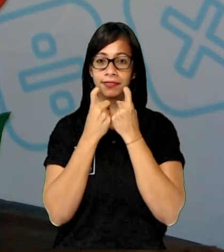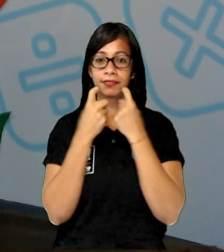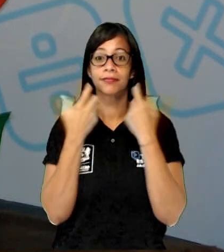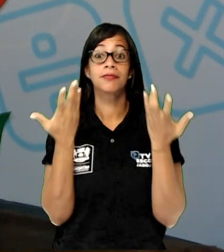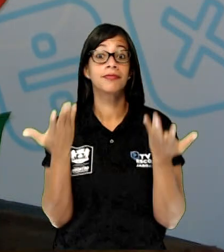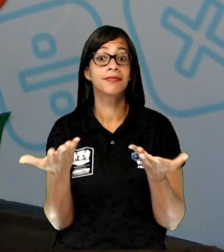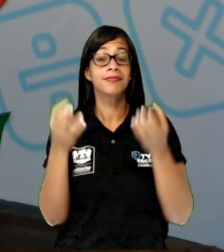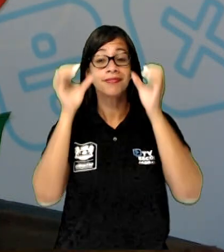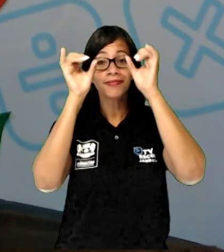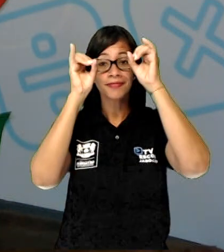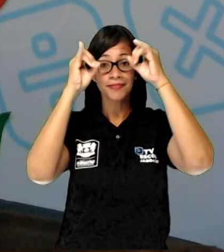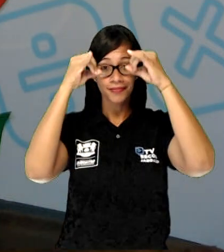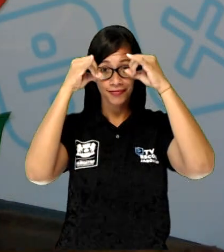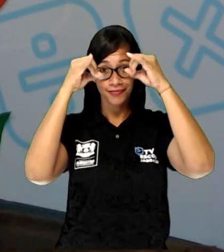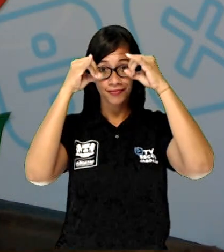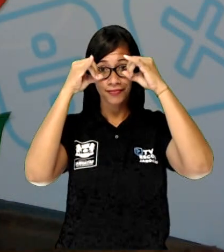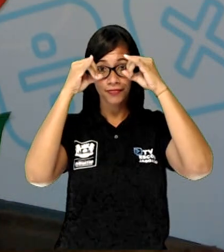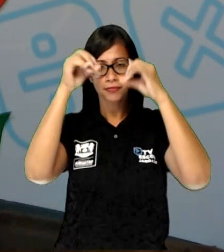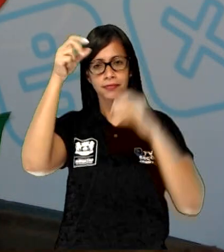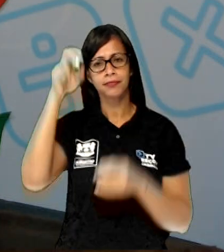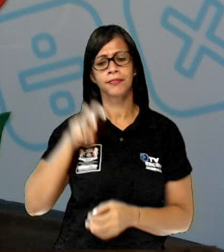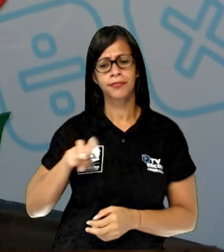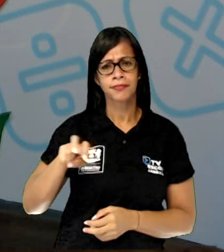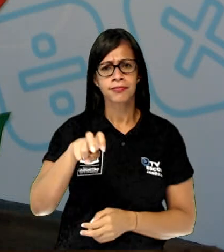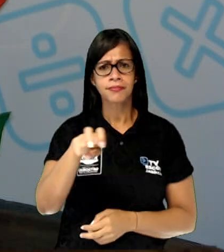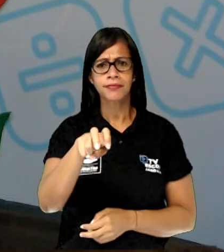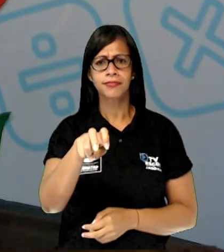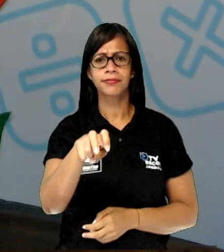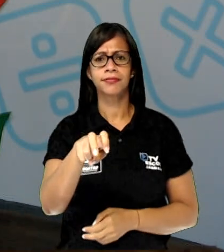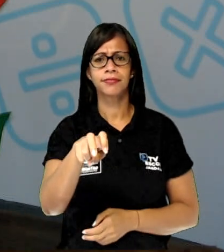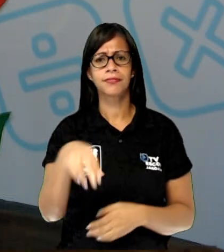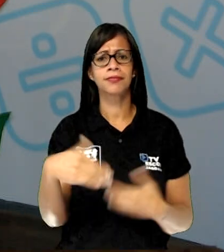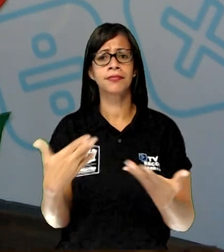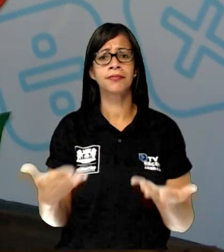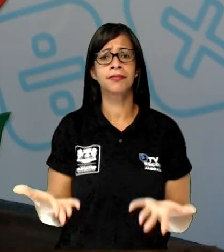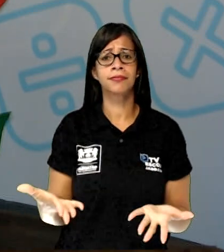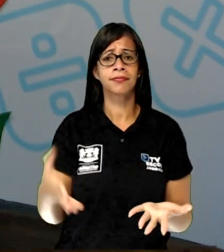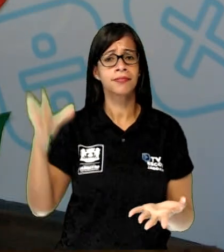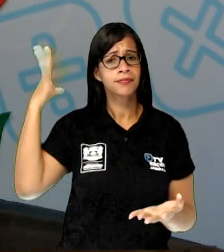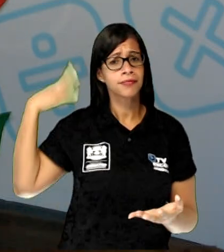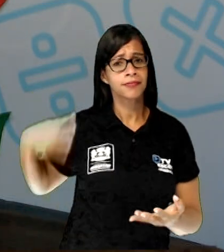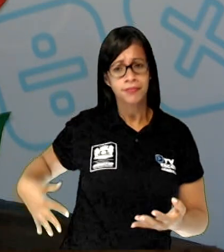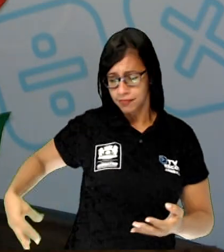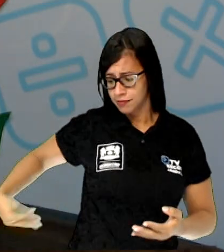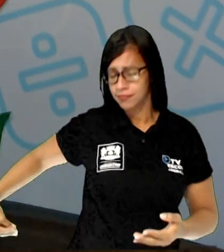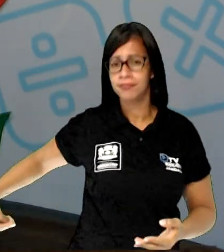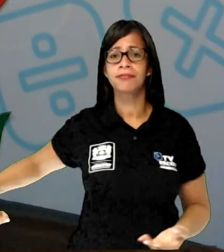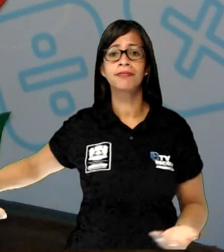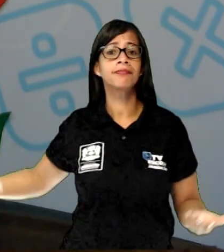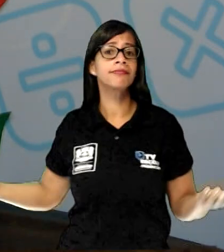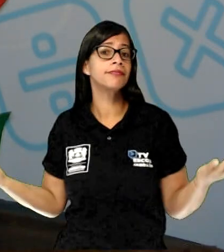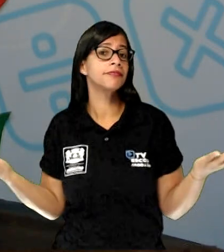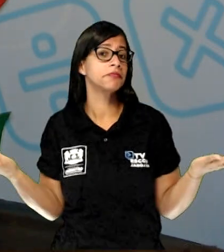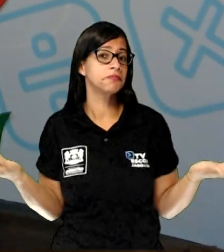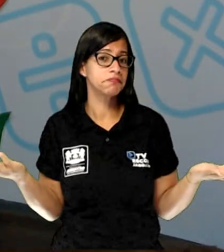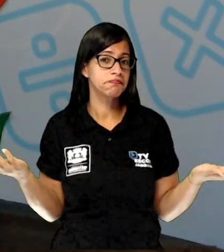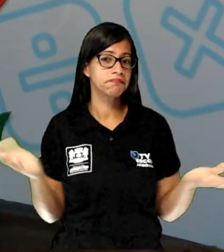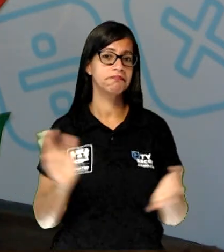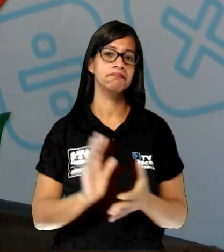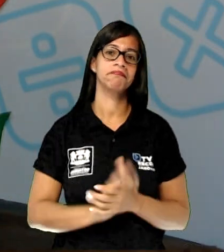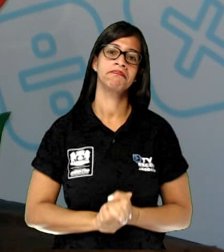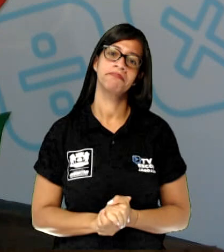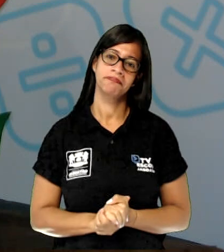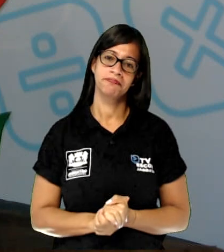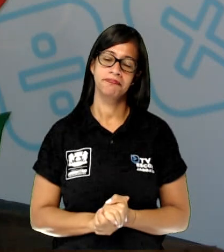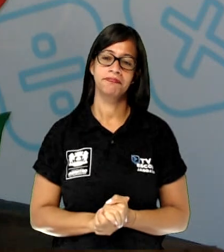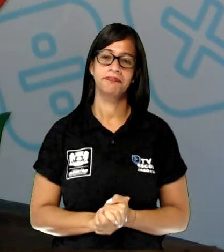coruja? Vocês acham que foi a cobra? Ou a raposa? Bom, não importa. Agora